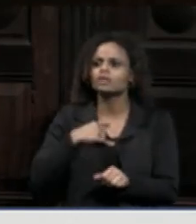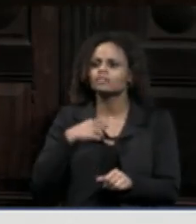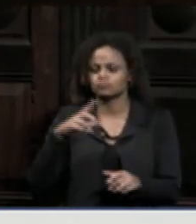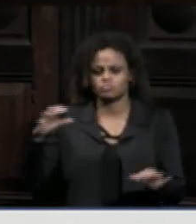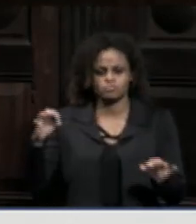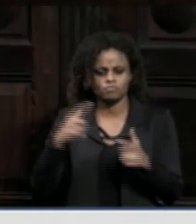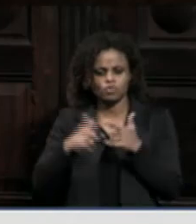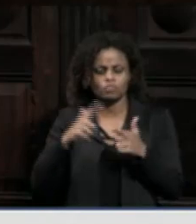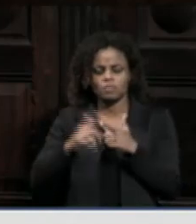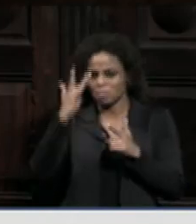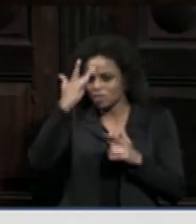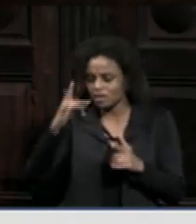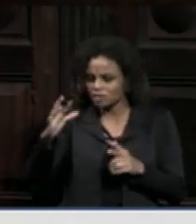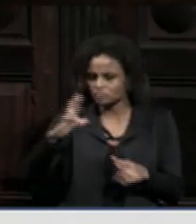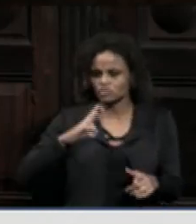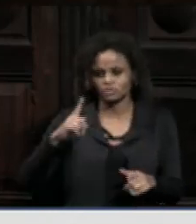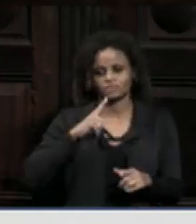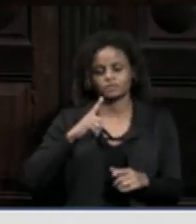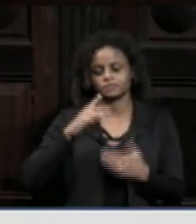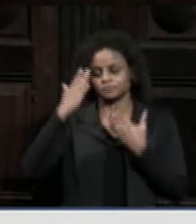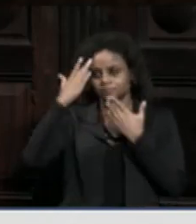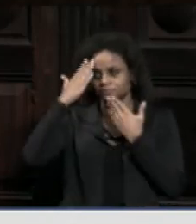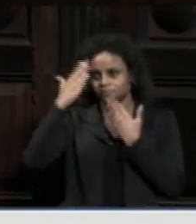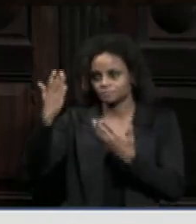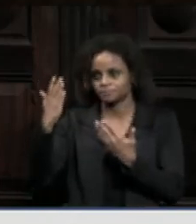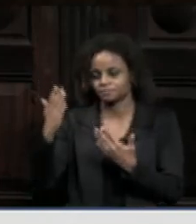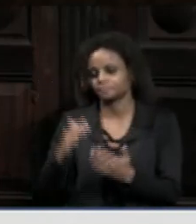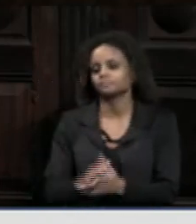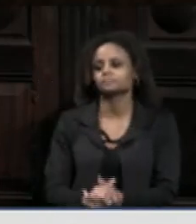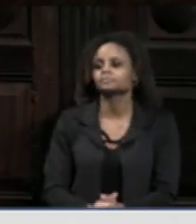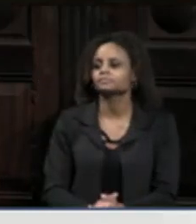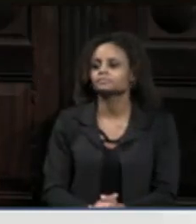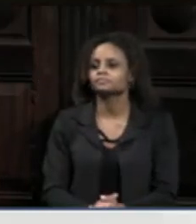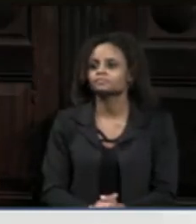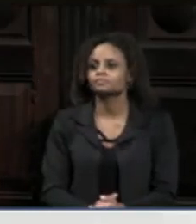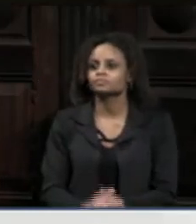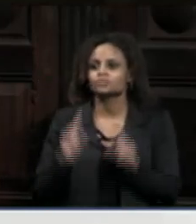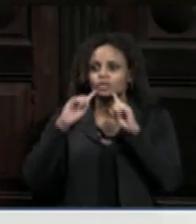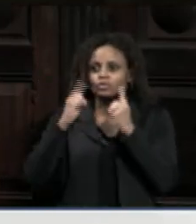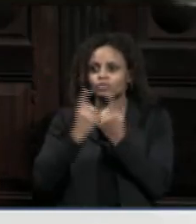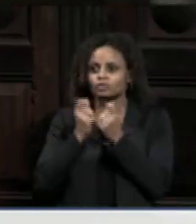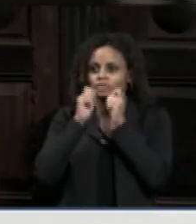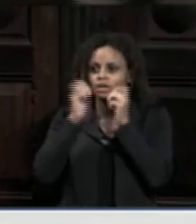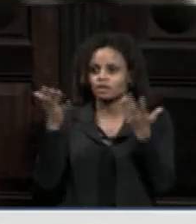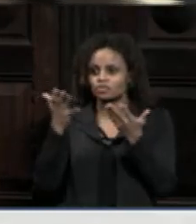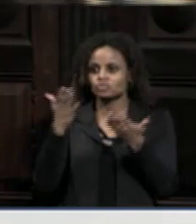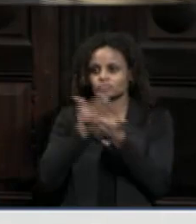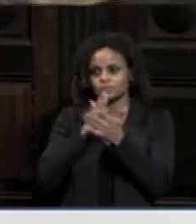amanhã mesmo em relação a esta situação. Obrigado. Está encerrada a sessão.